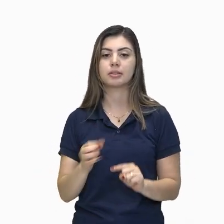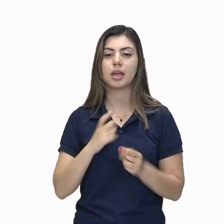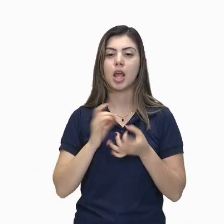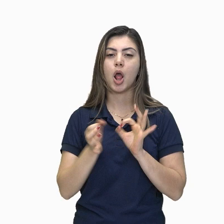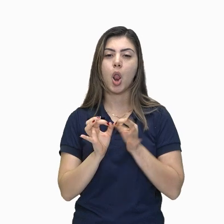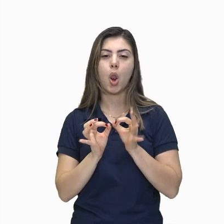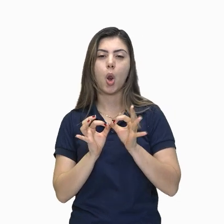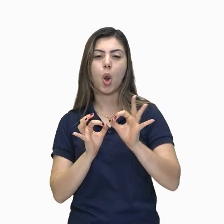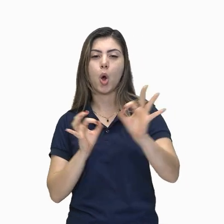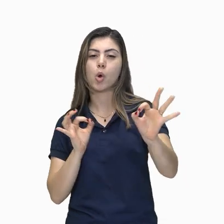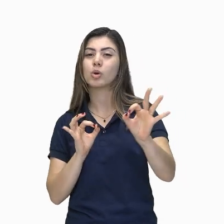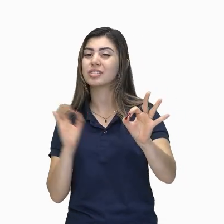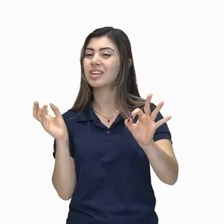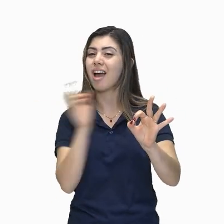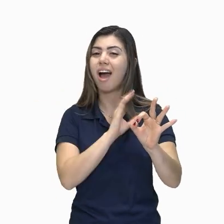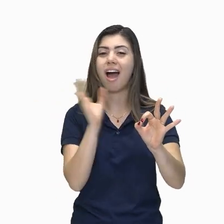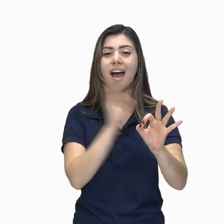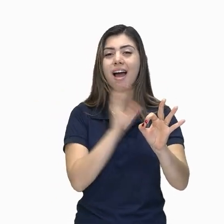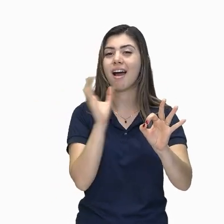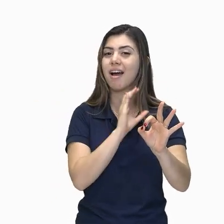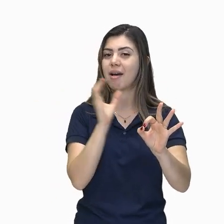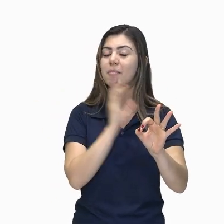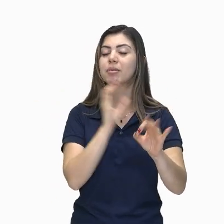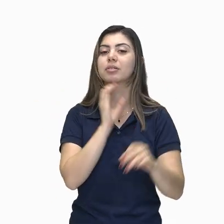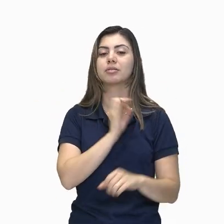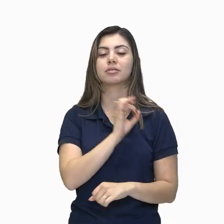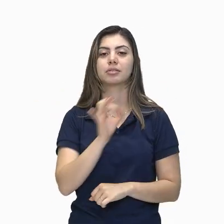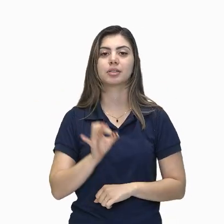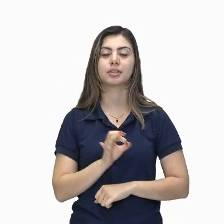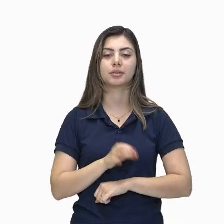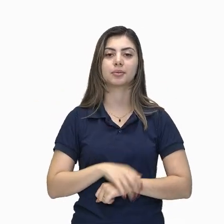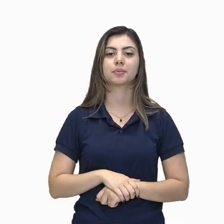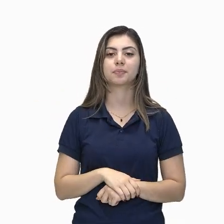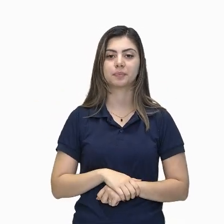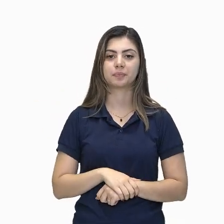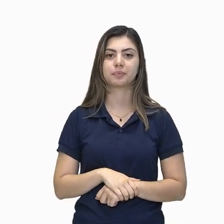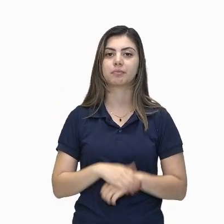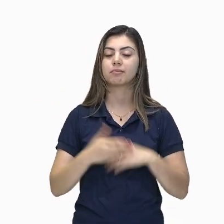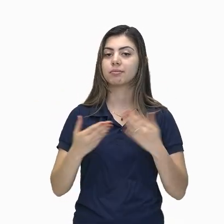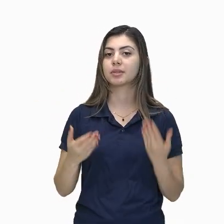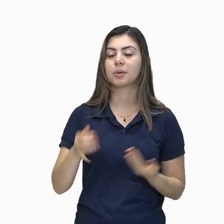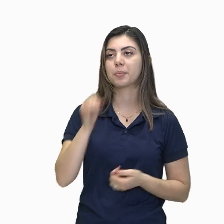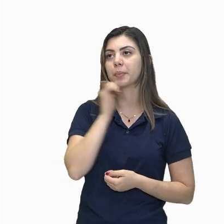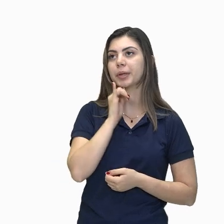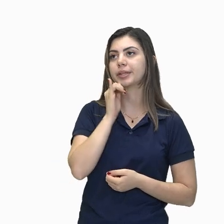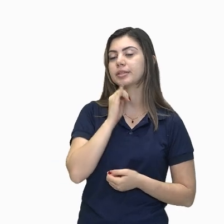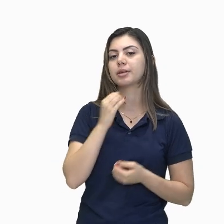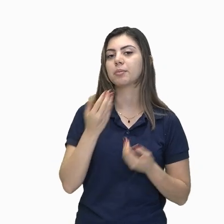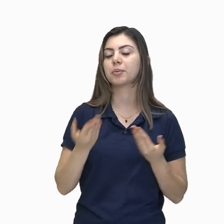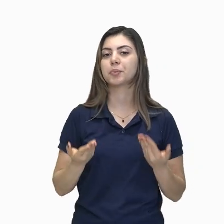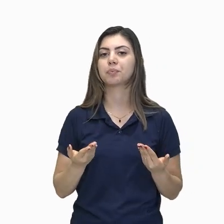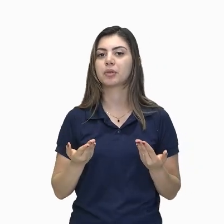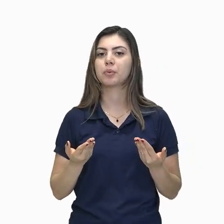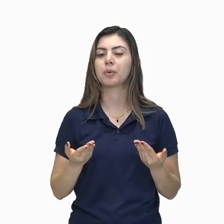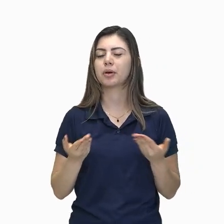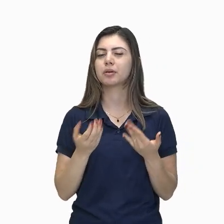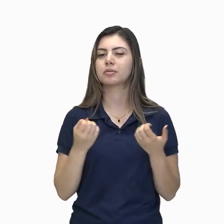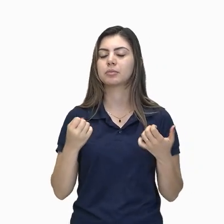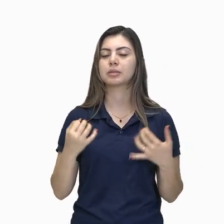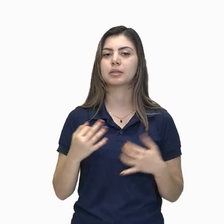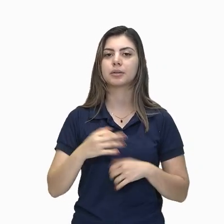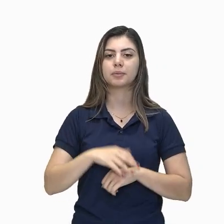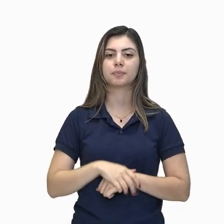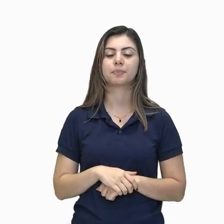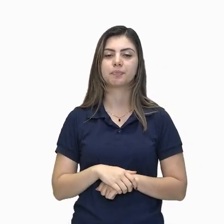percorrem distâncias específicas o mais rápido possível. É como se fosse o quê, professor? Como se fosse